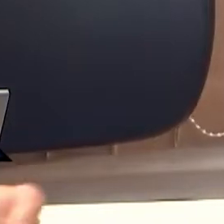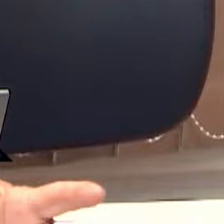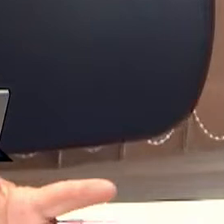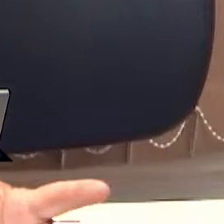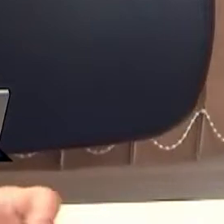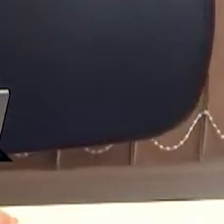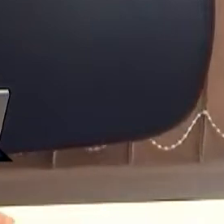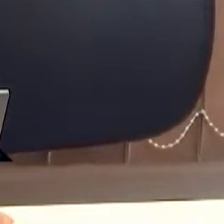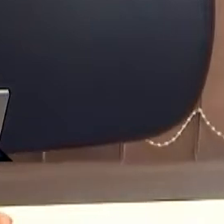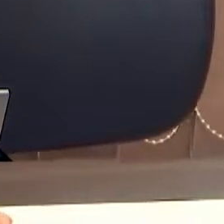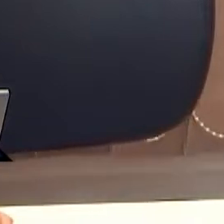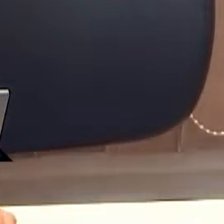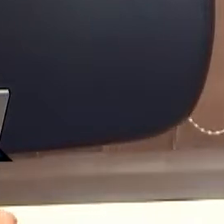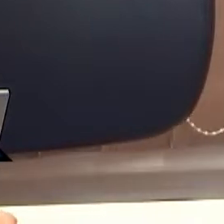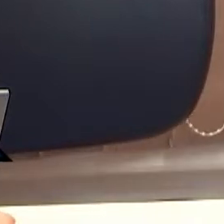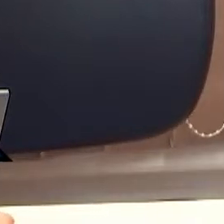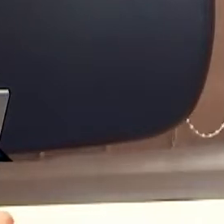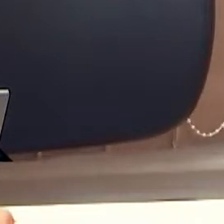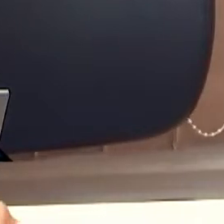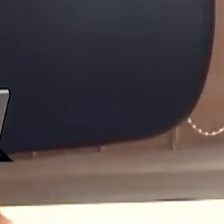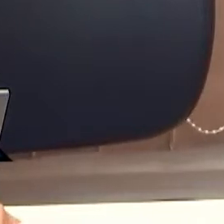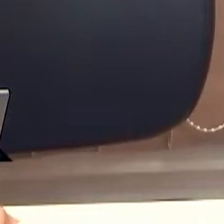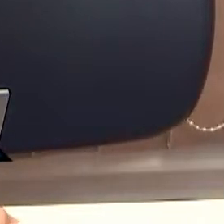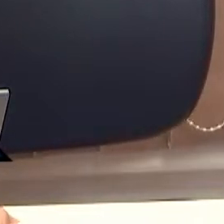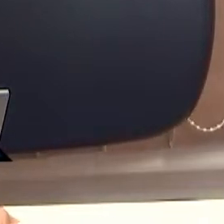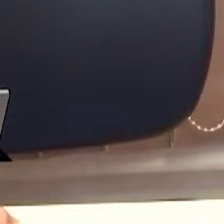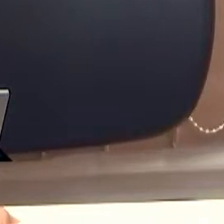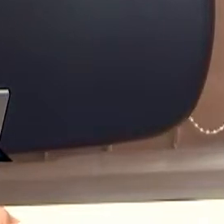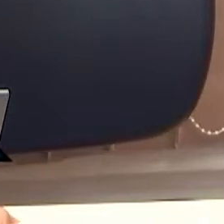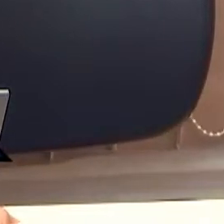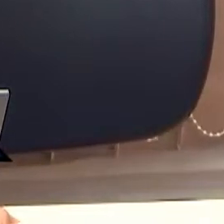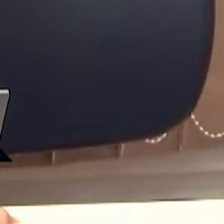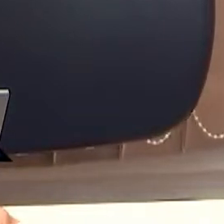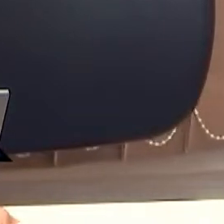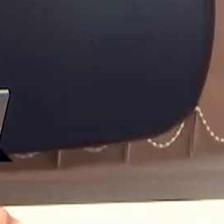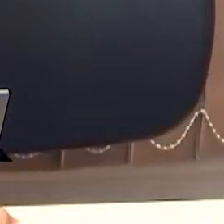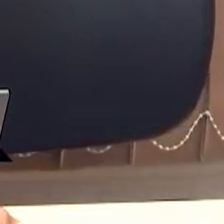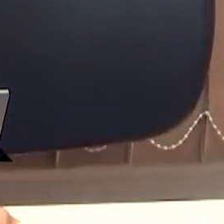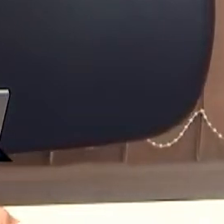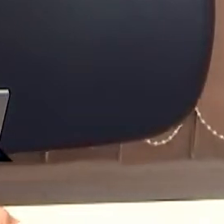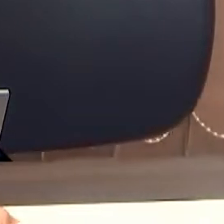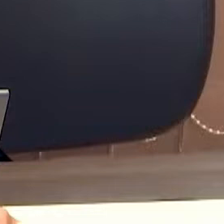99275-8955, ou pelo telefone do gabinete, que é